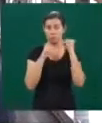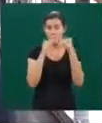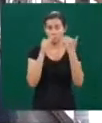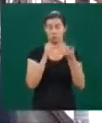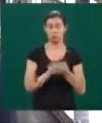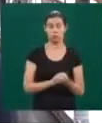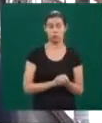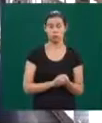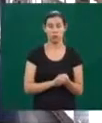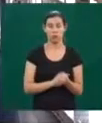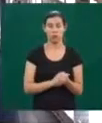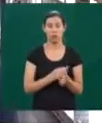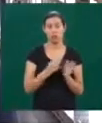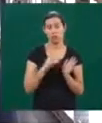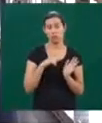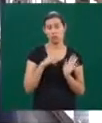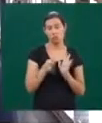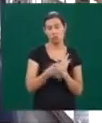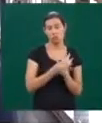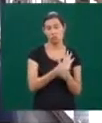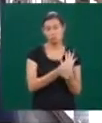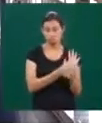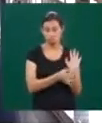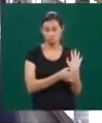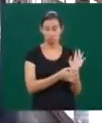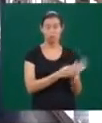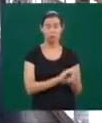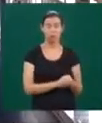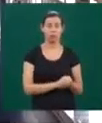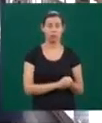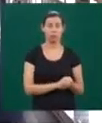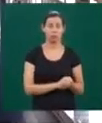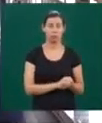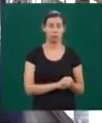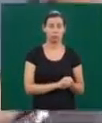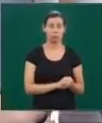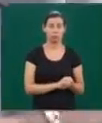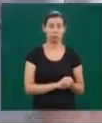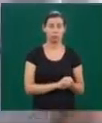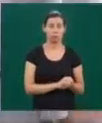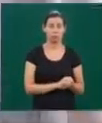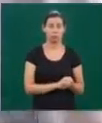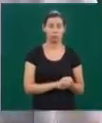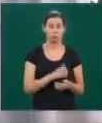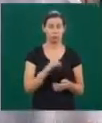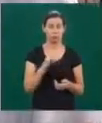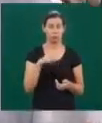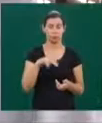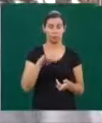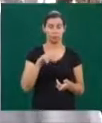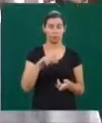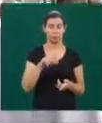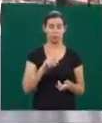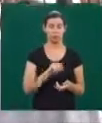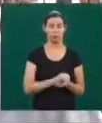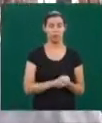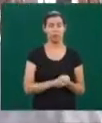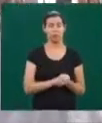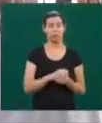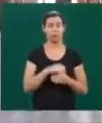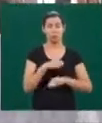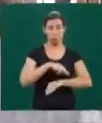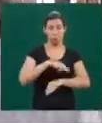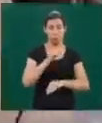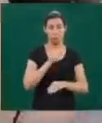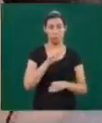capacidade crítica do aluno, de crítica literária. O Danilo faz mestrado em artes cênicas na UF